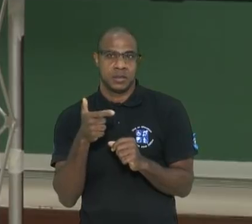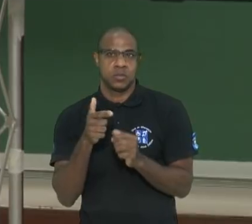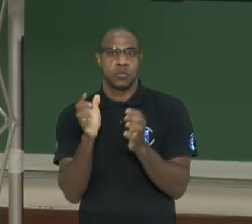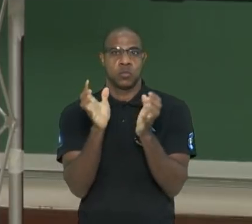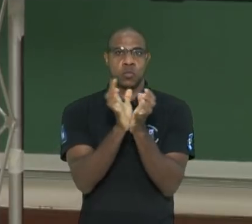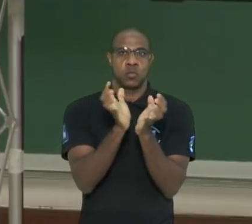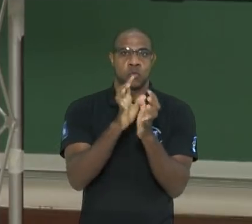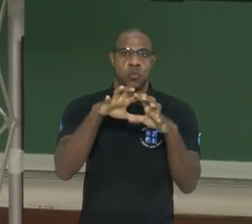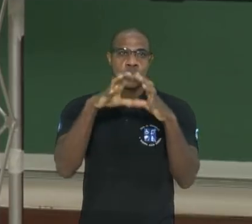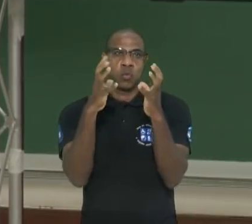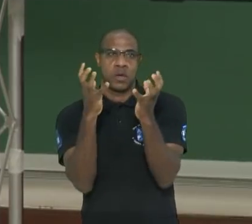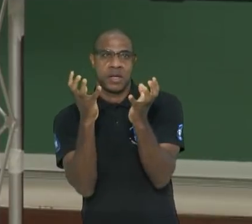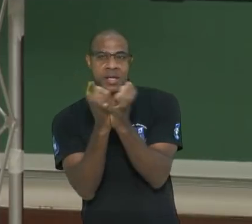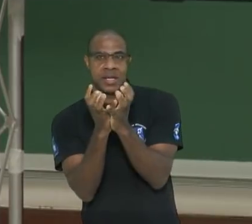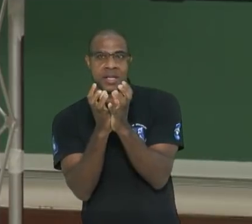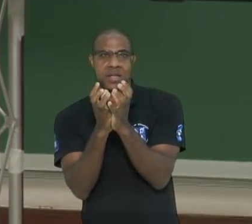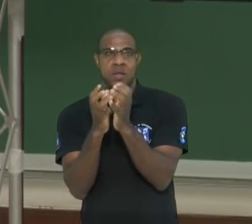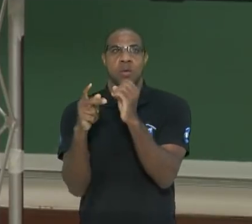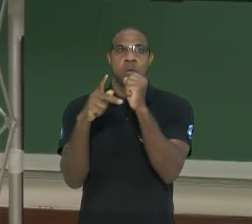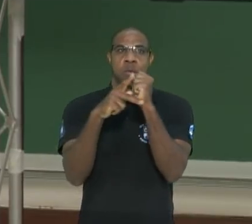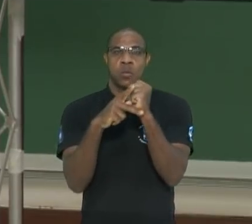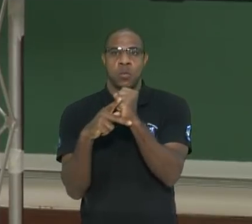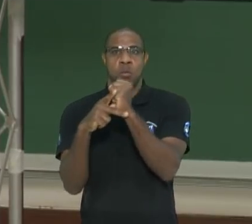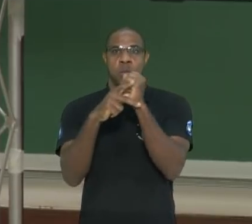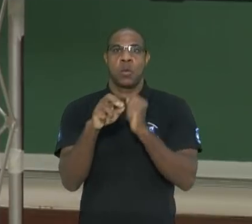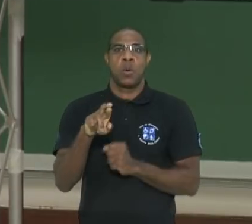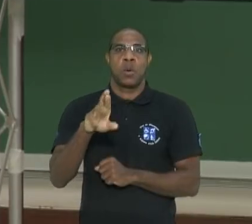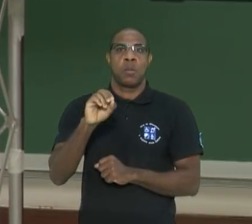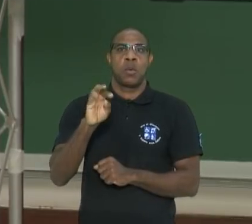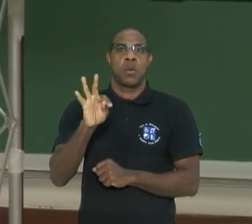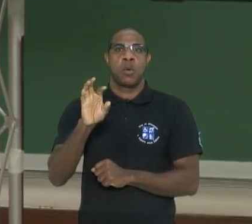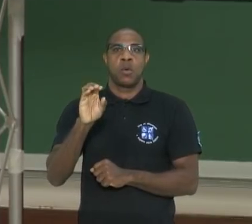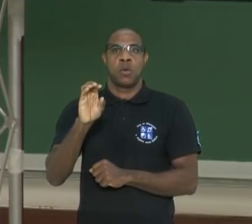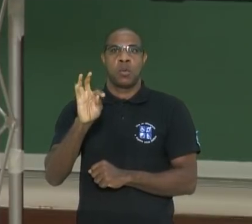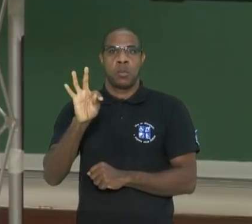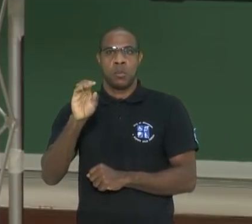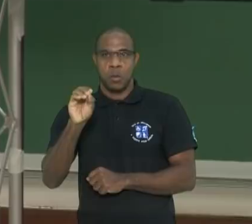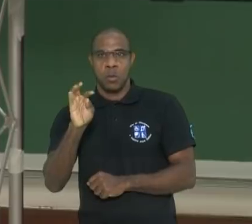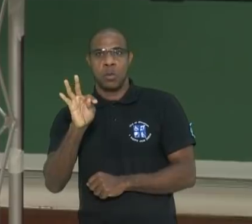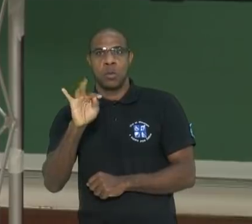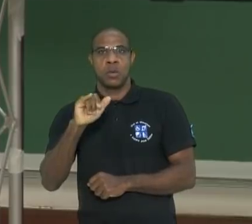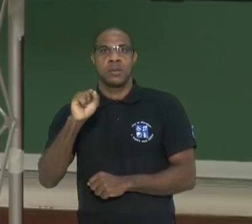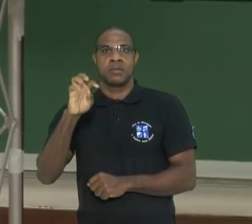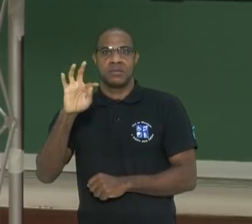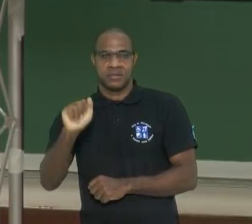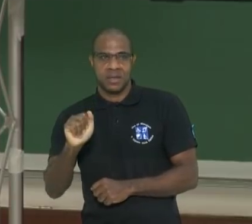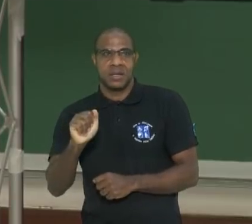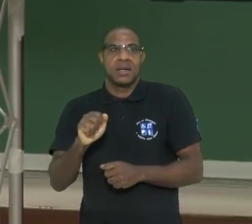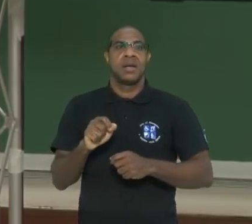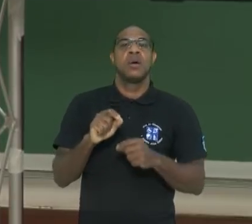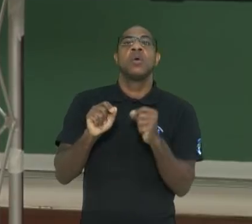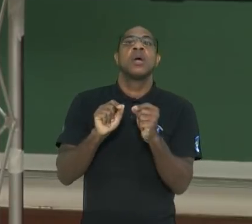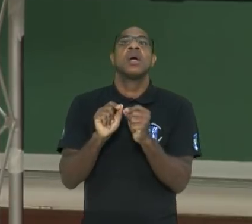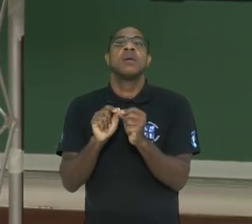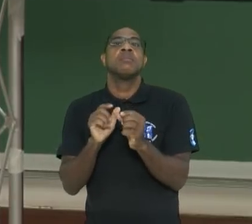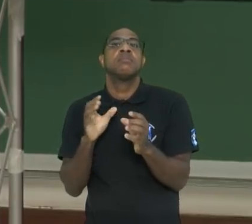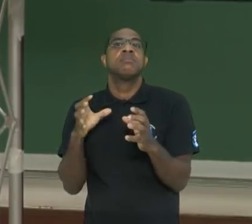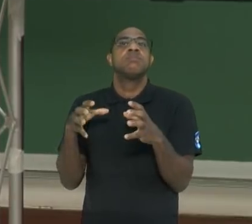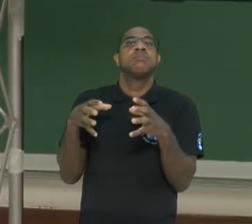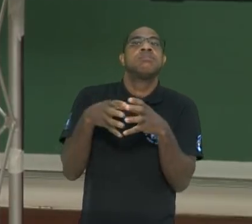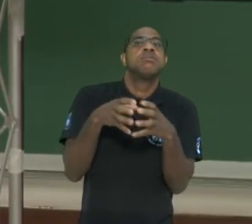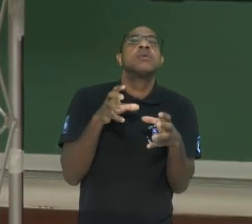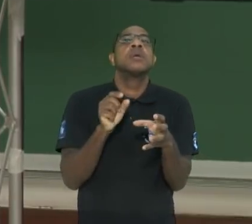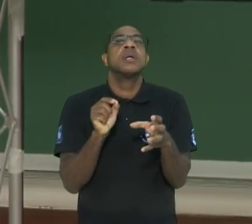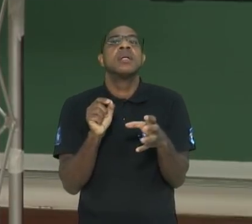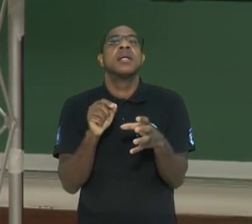reino protista ou protoctista, integrantes do domínio eucária, porque já são seres